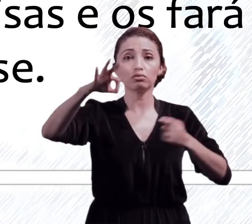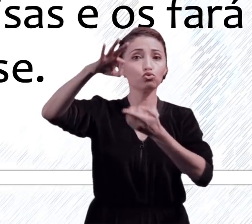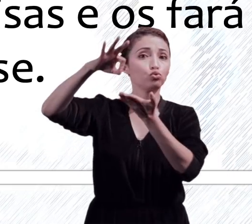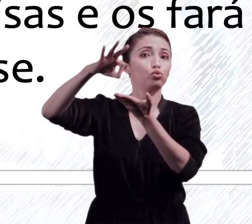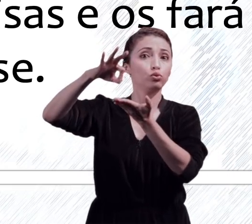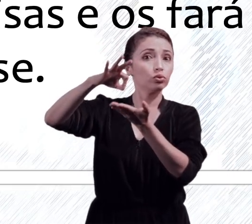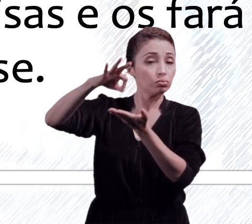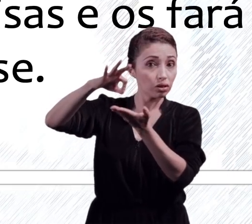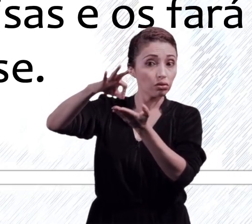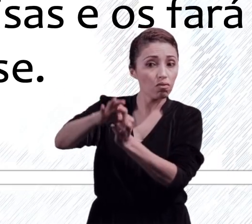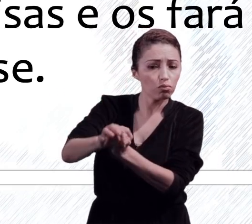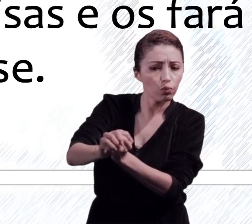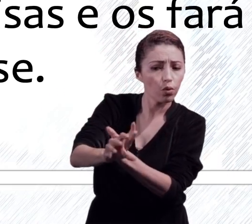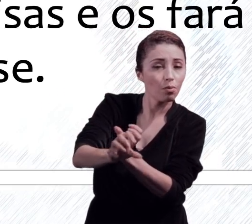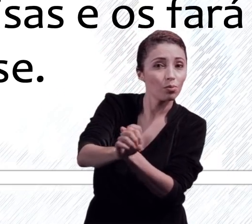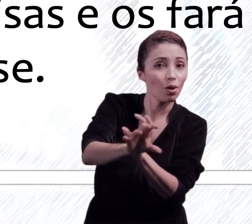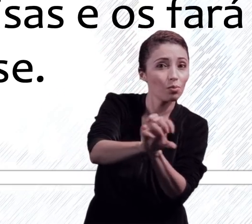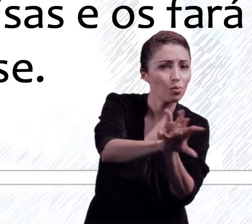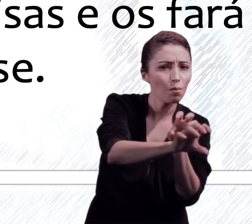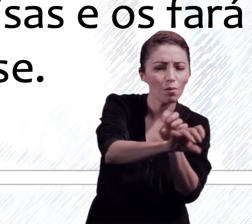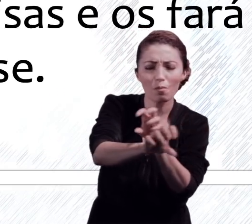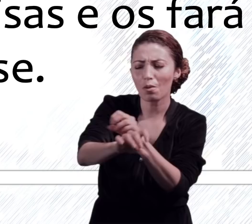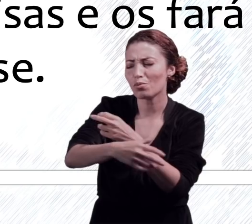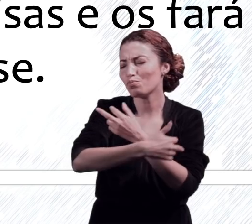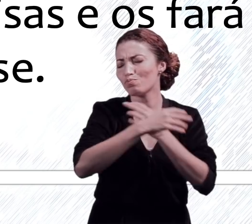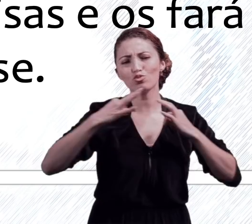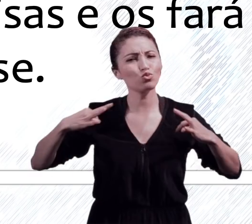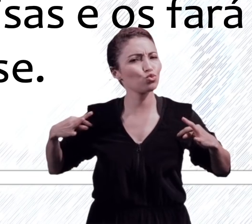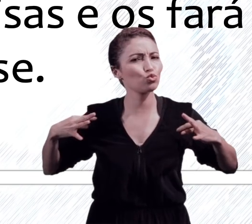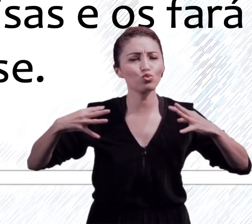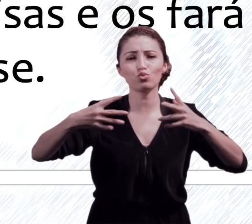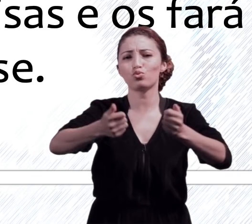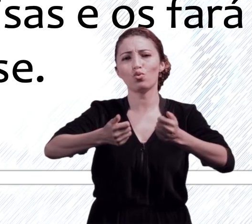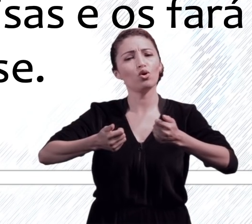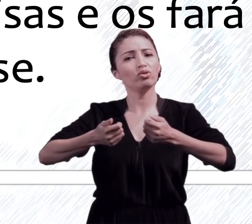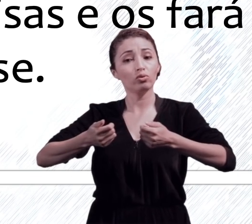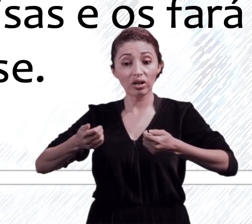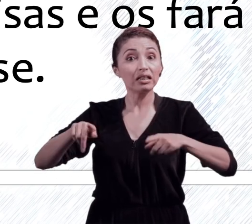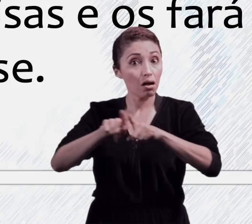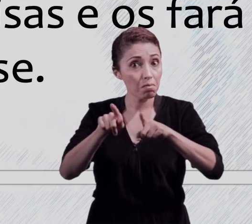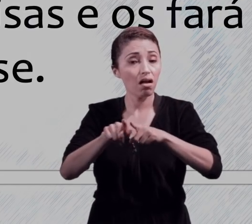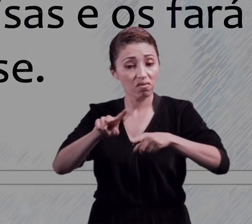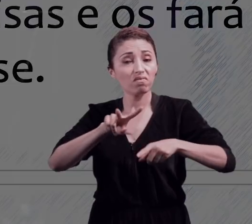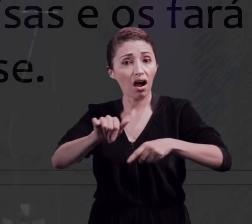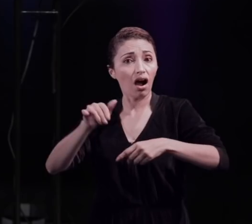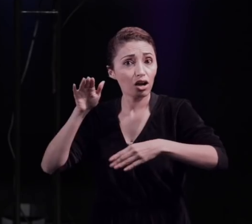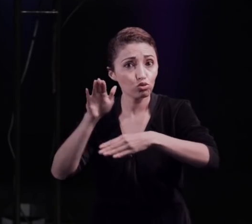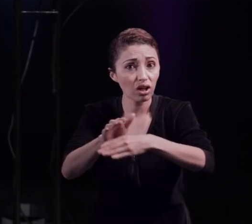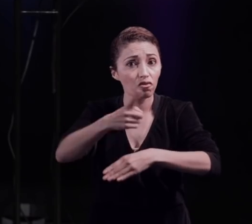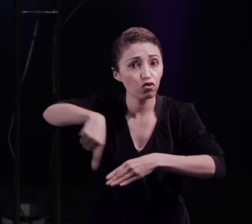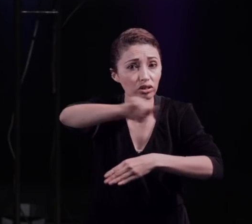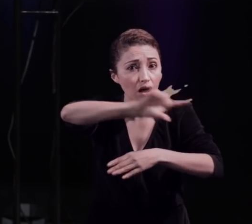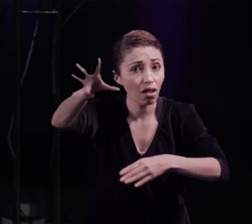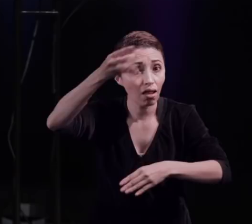Ele lhes ensinará todas as coisas e os fará lembrar de tudo que